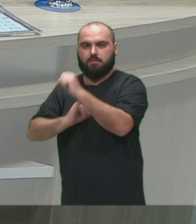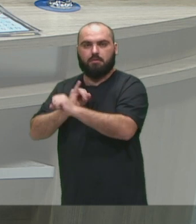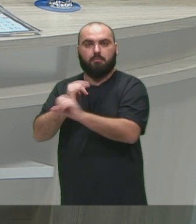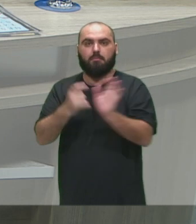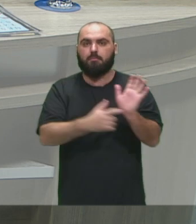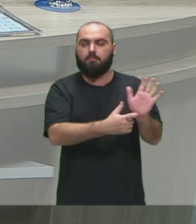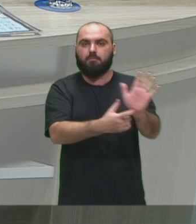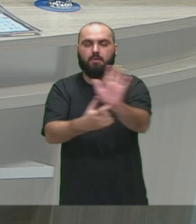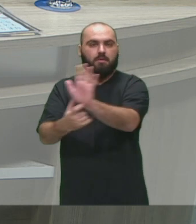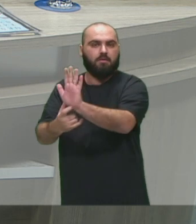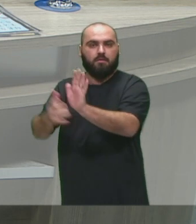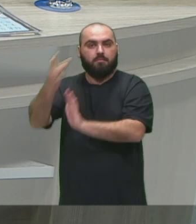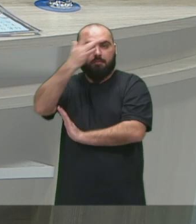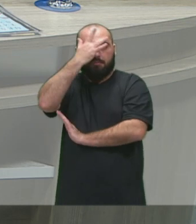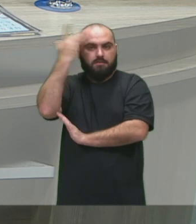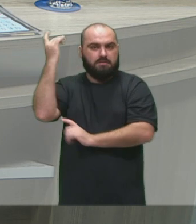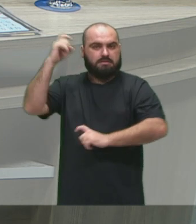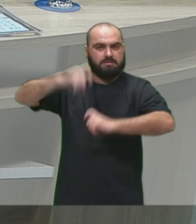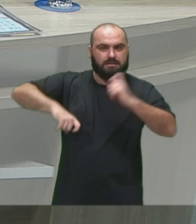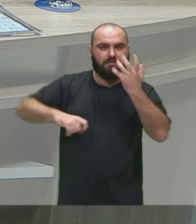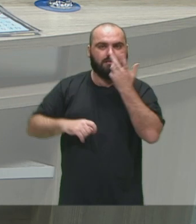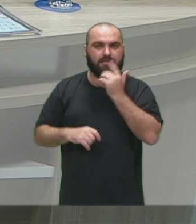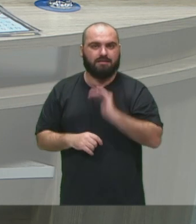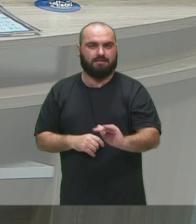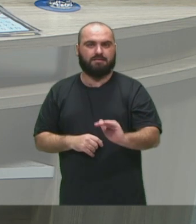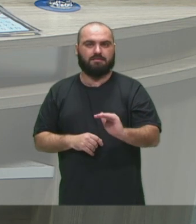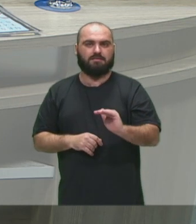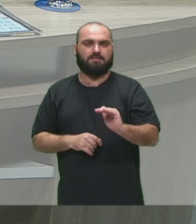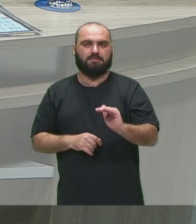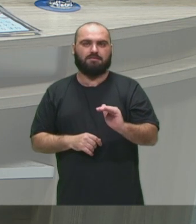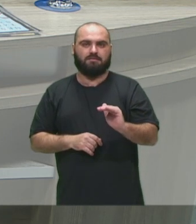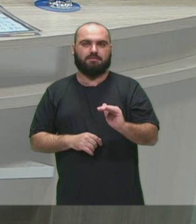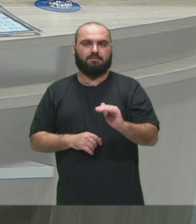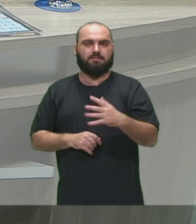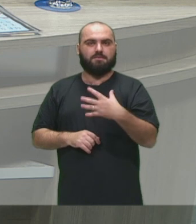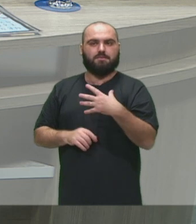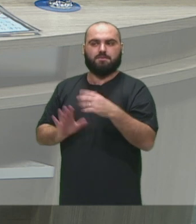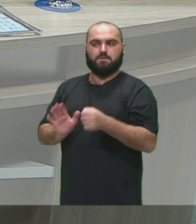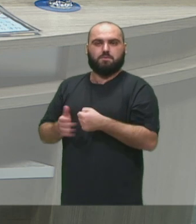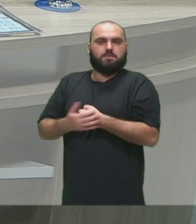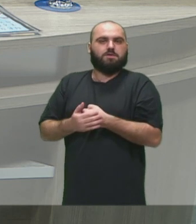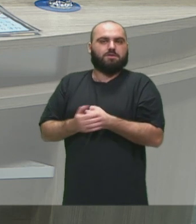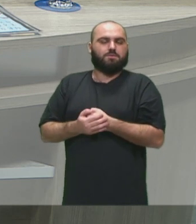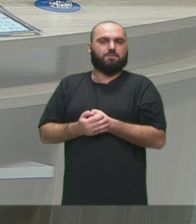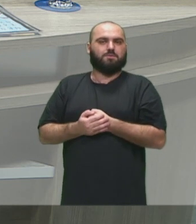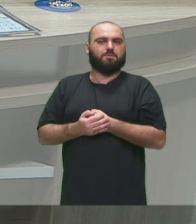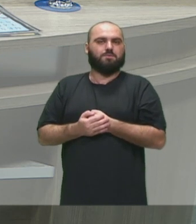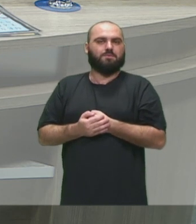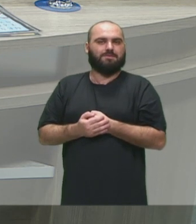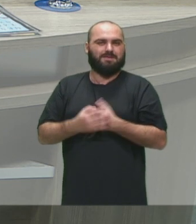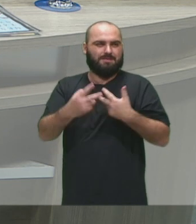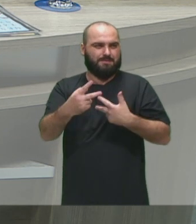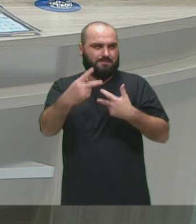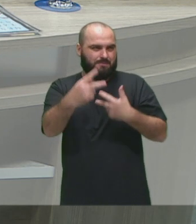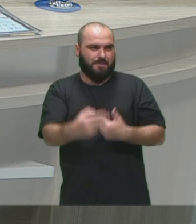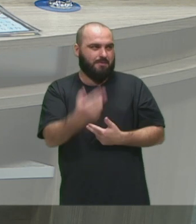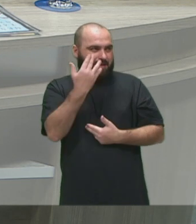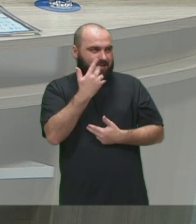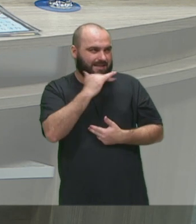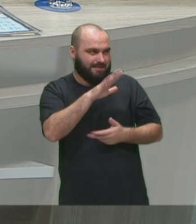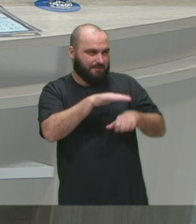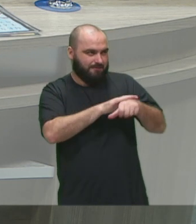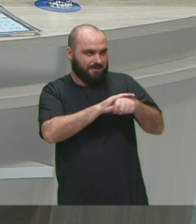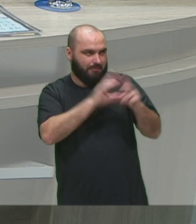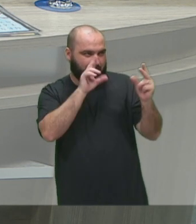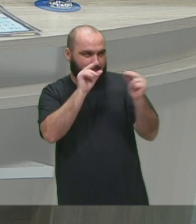o pedófilo, enfim, do outro lado. Camuflado. Como se fosse uma criança que estivesse conversando com ela